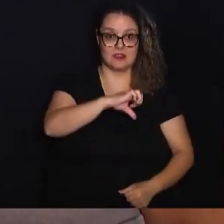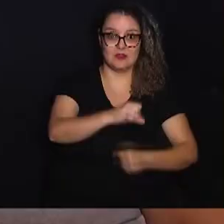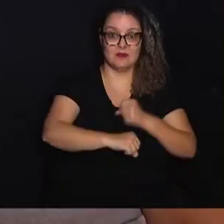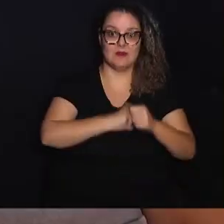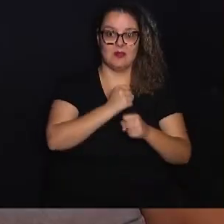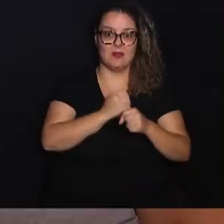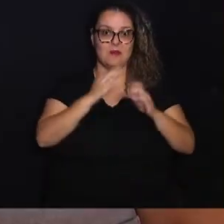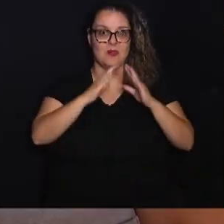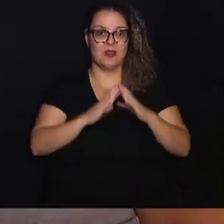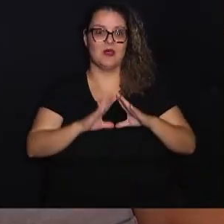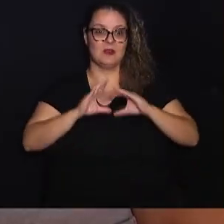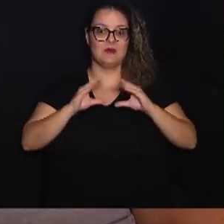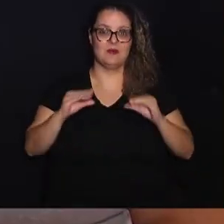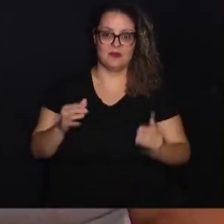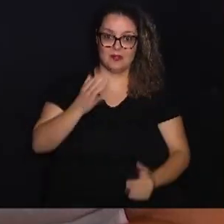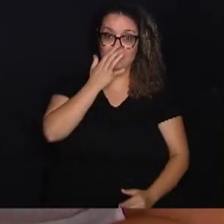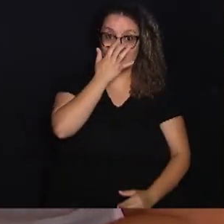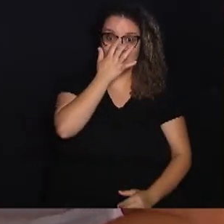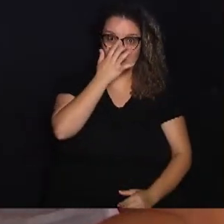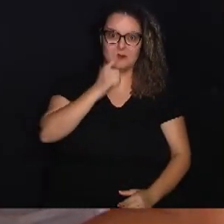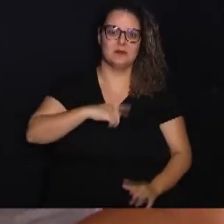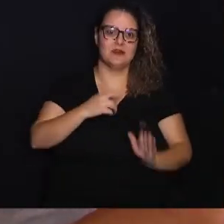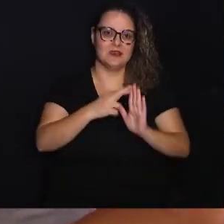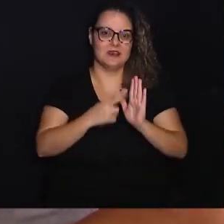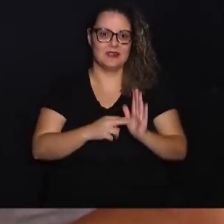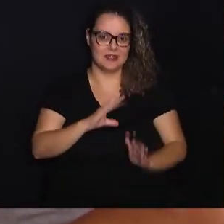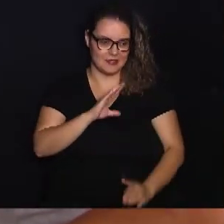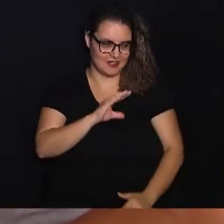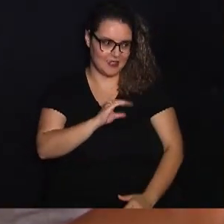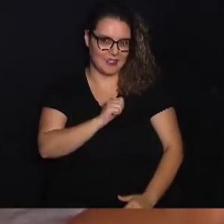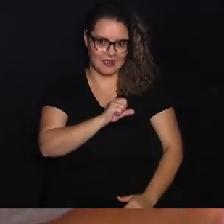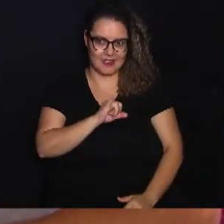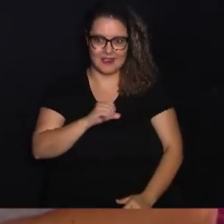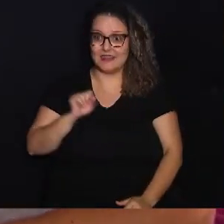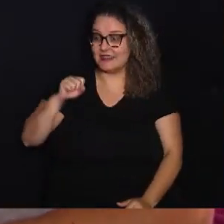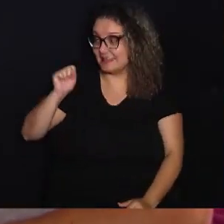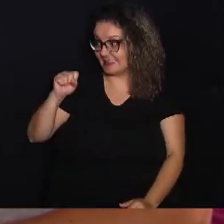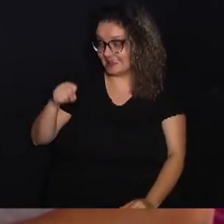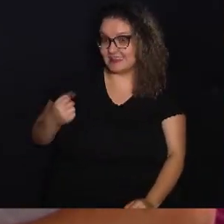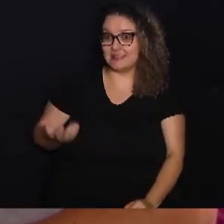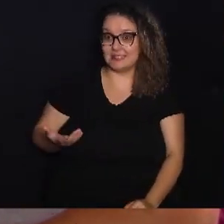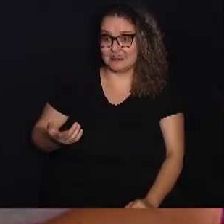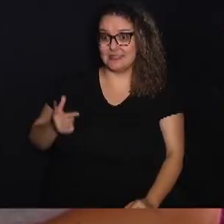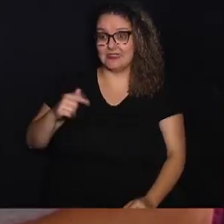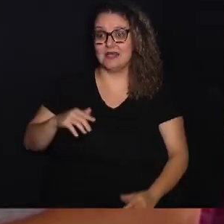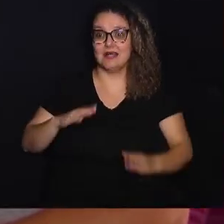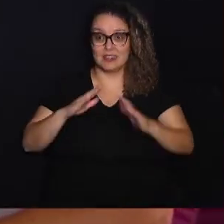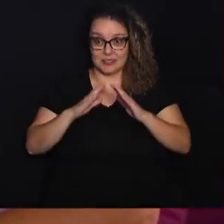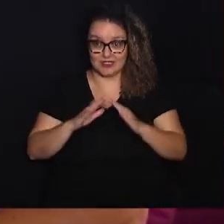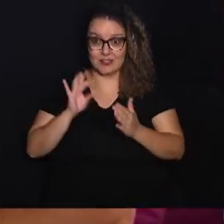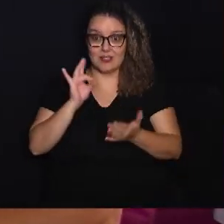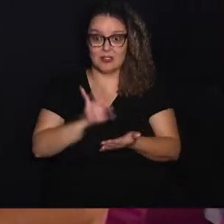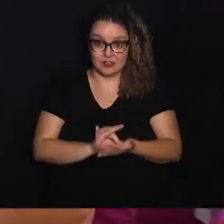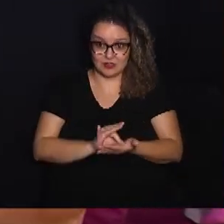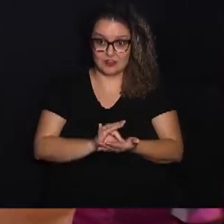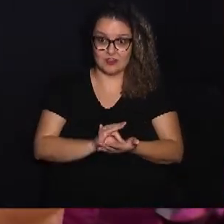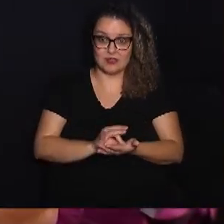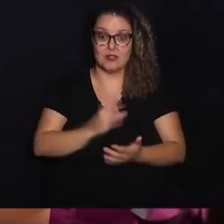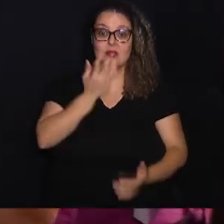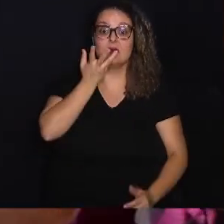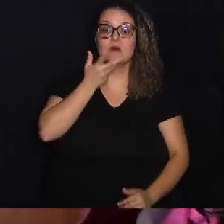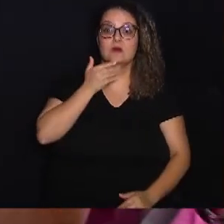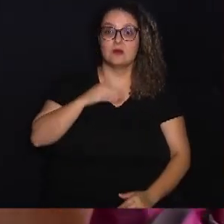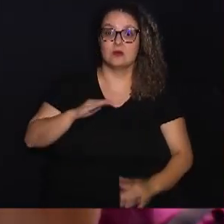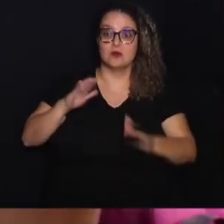super aconchegante, mas tem regras, né, Cássia? Sim. É uma casa realmente, é onde as crianças